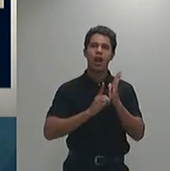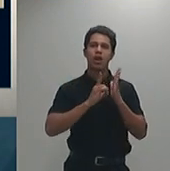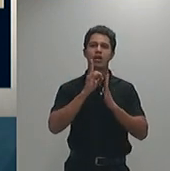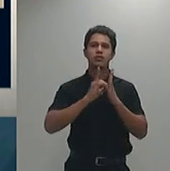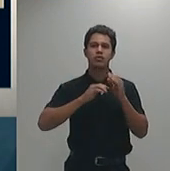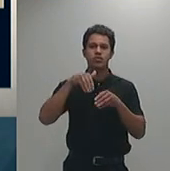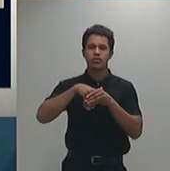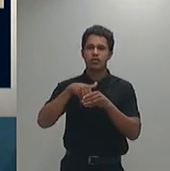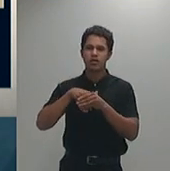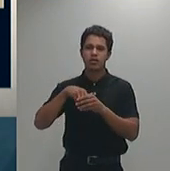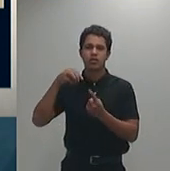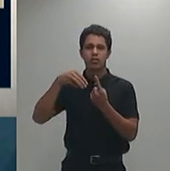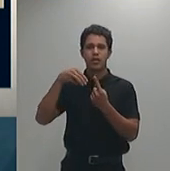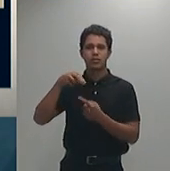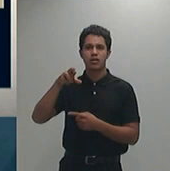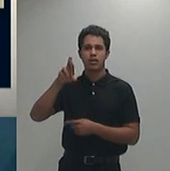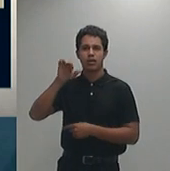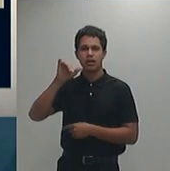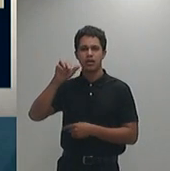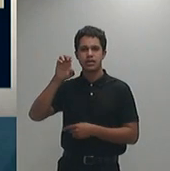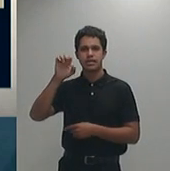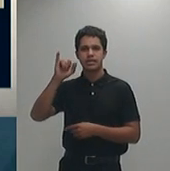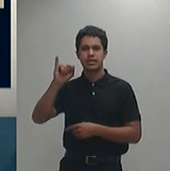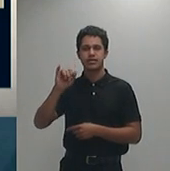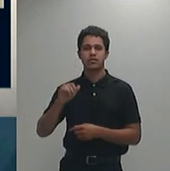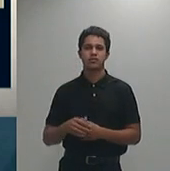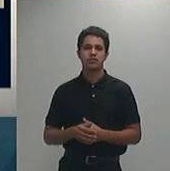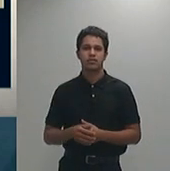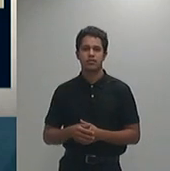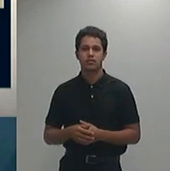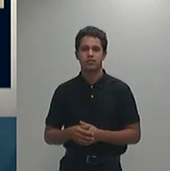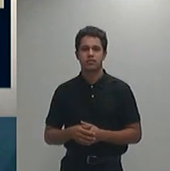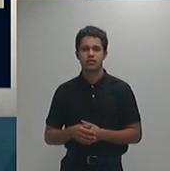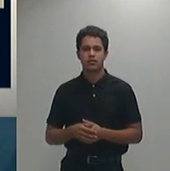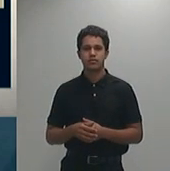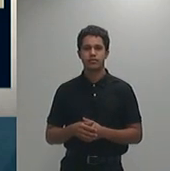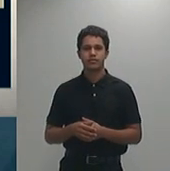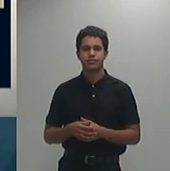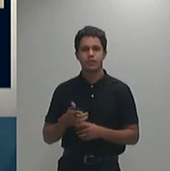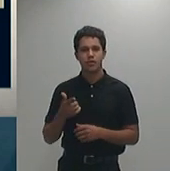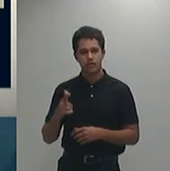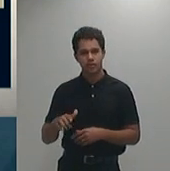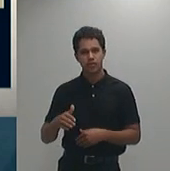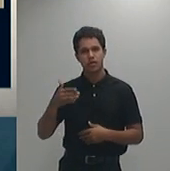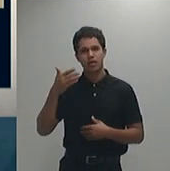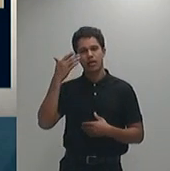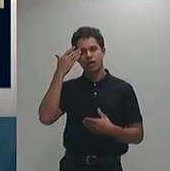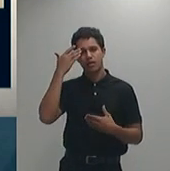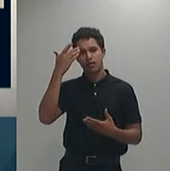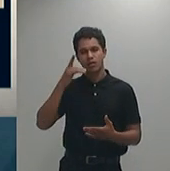ministra foi feita Mais uma vez agradeço advogado